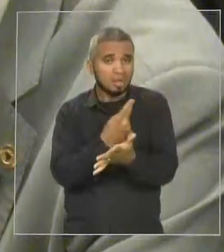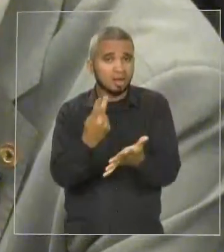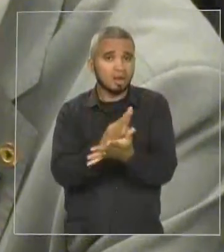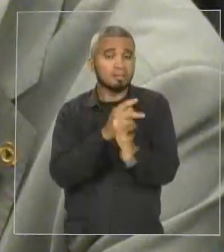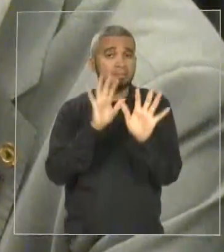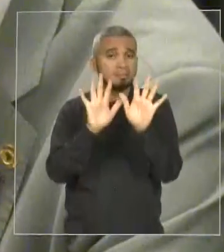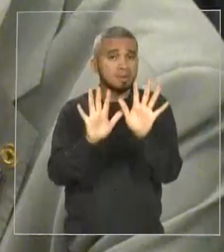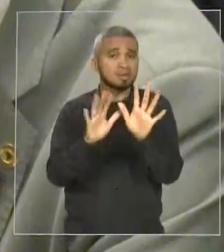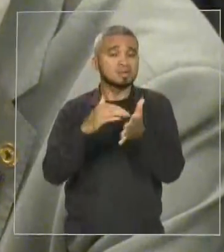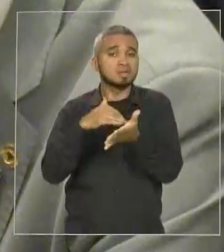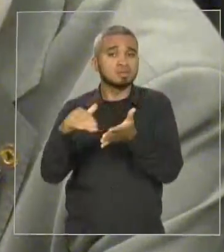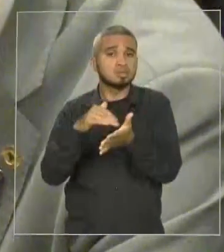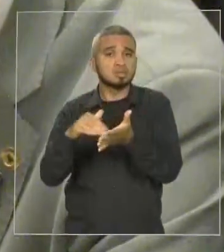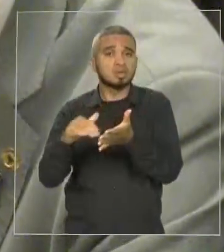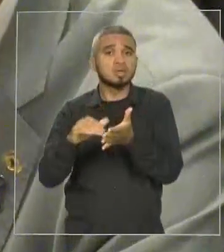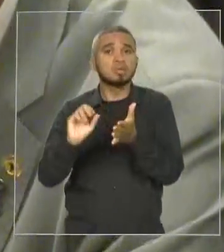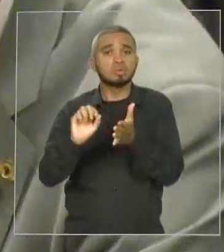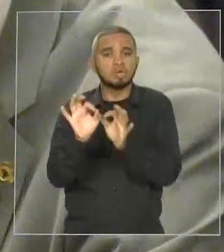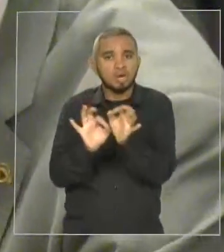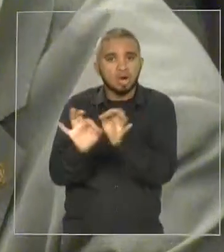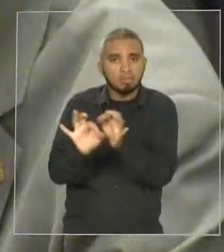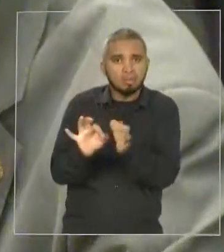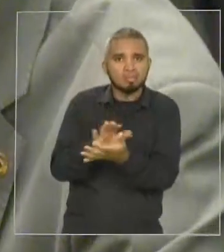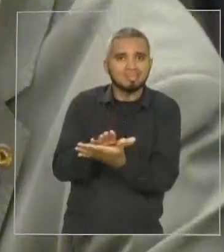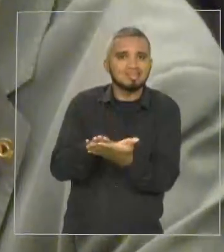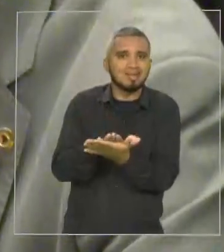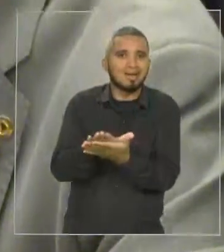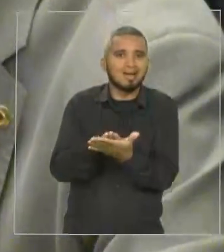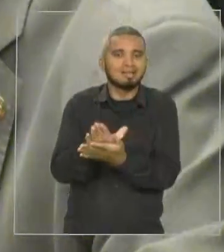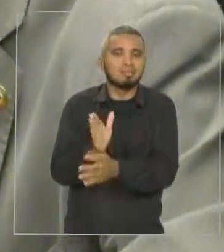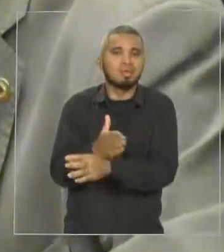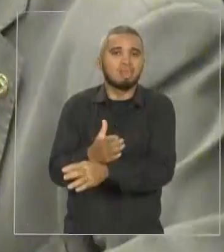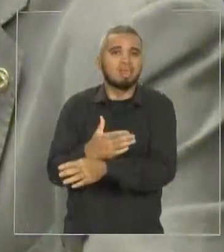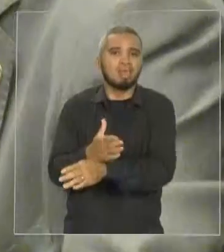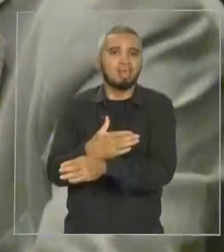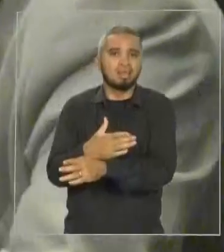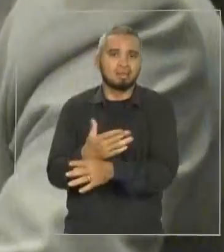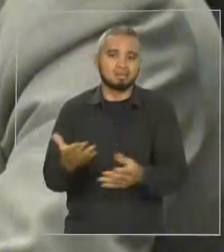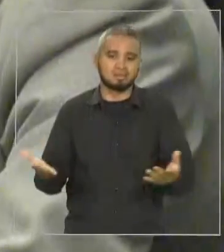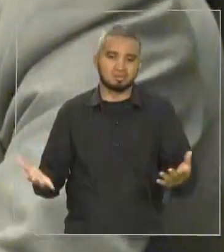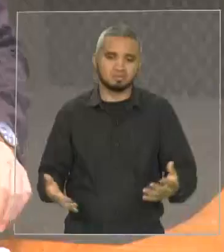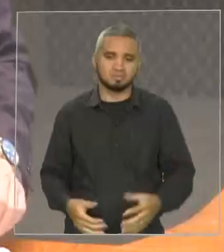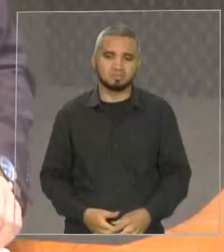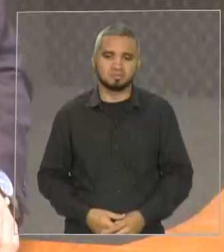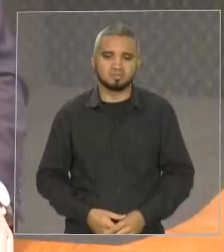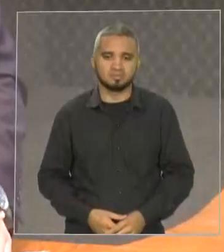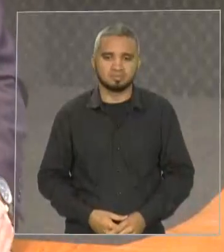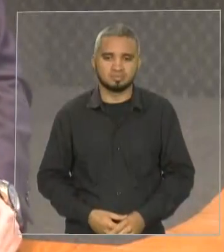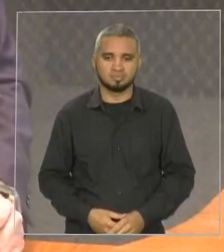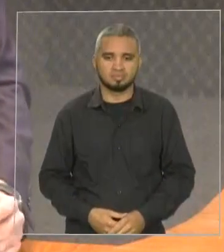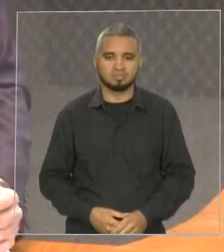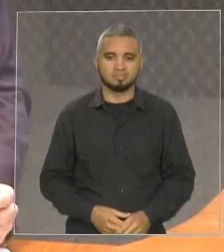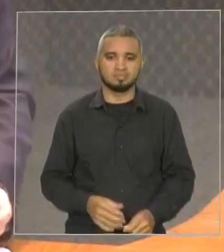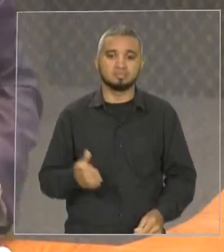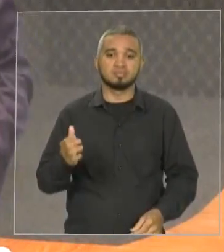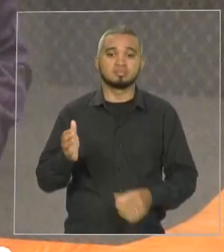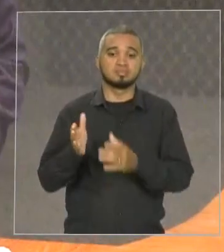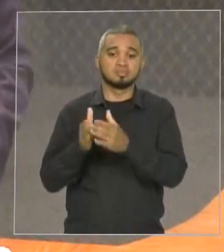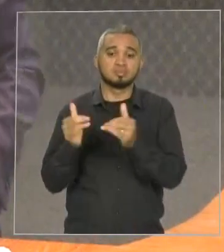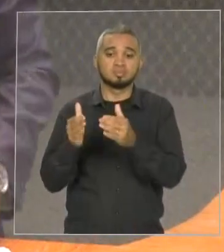para poder sanar. Fica aqui o meu pronunciamento. Eu peço, senhor presidente, 5 minutos da liderança do Partido Verde, por